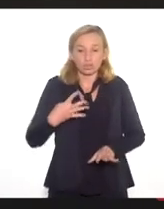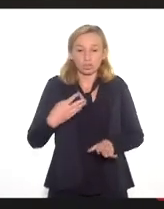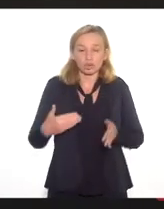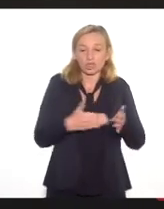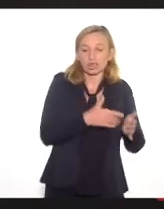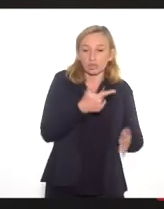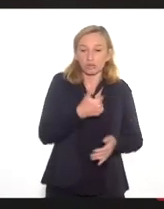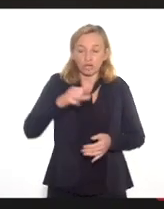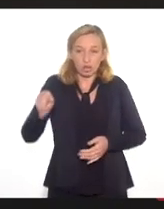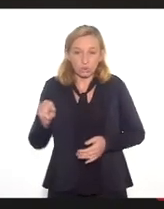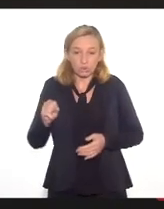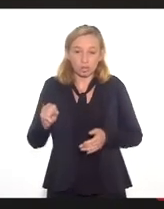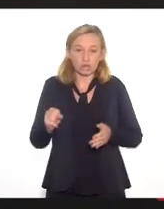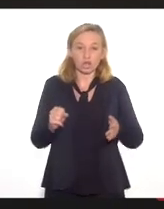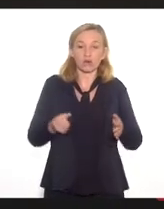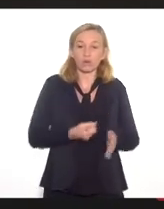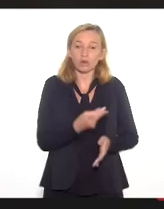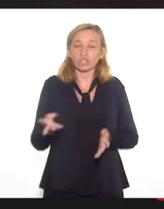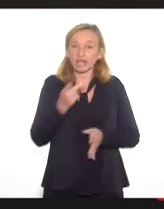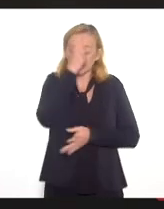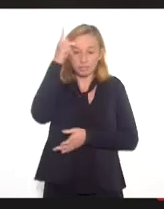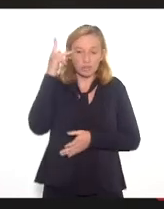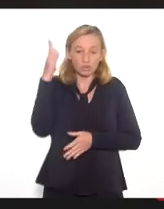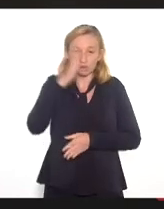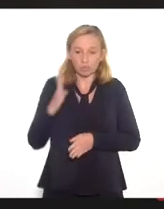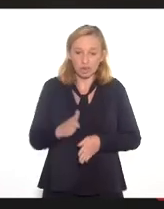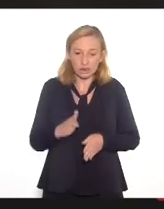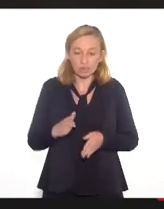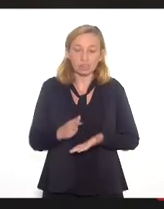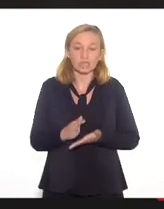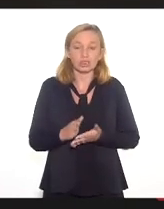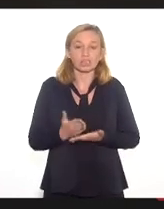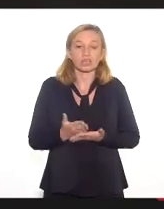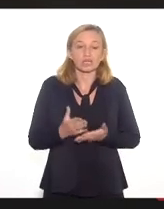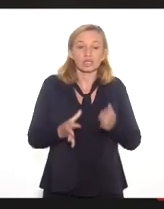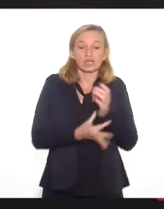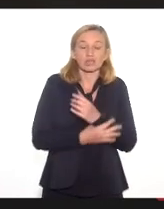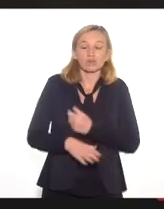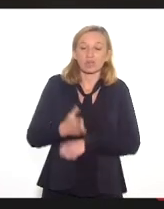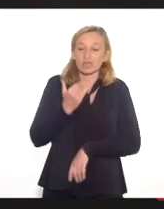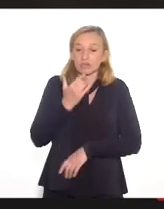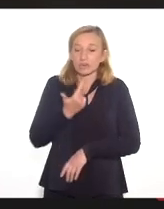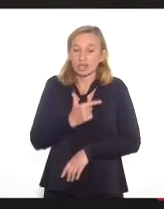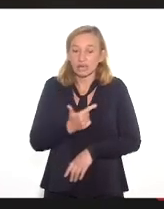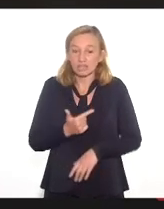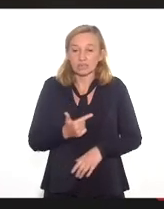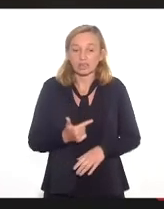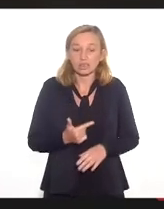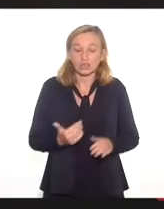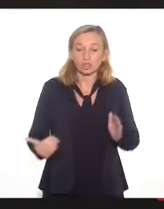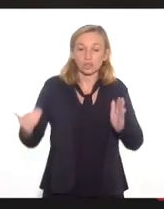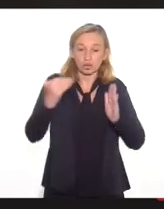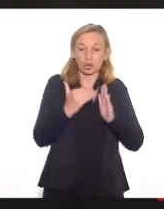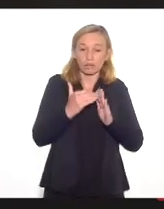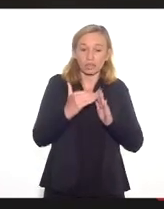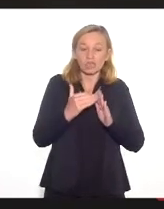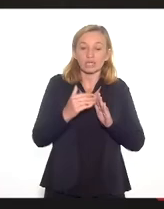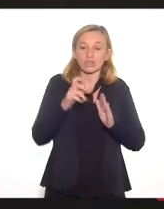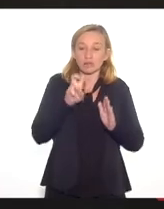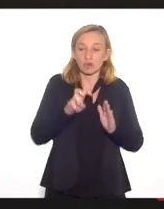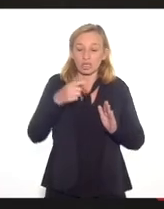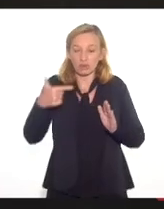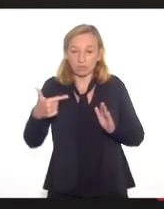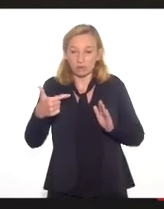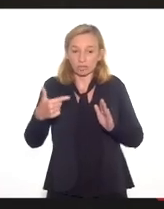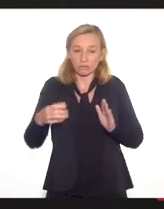2018 a quantidade de pessoas no Brasil que salta de insegurança alimentar sobe de 52 milhões para